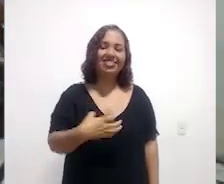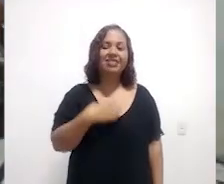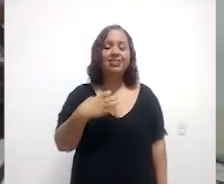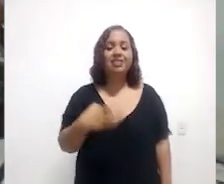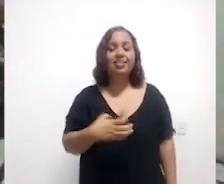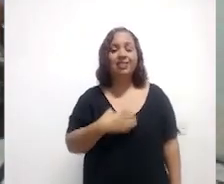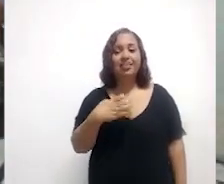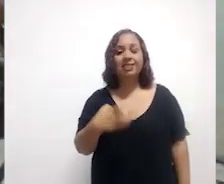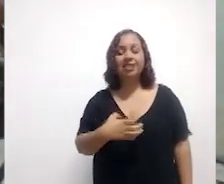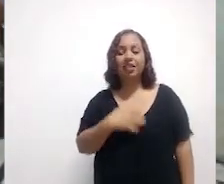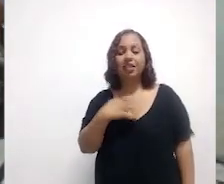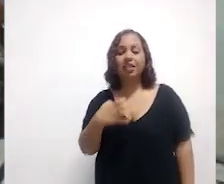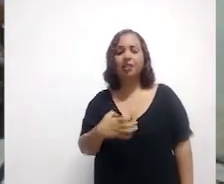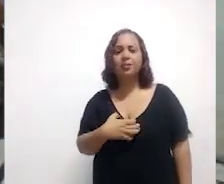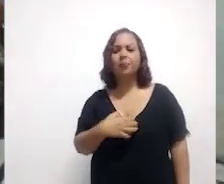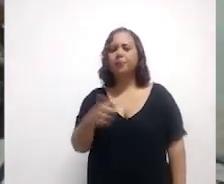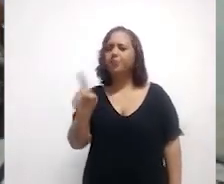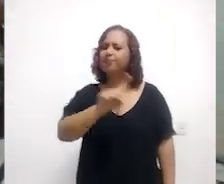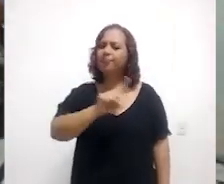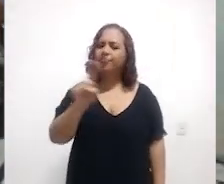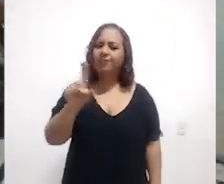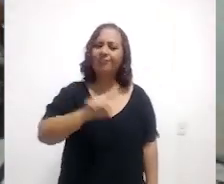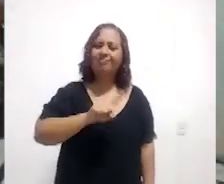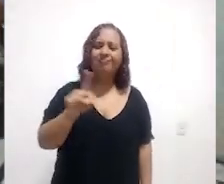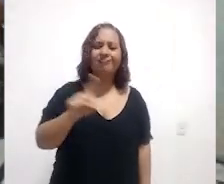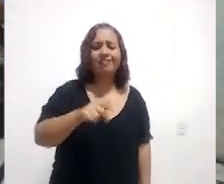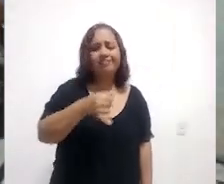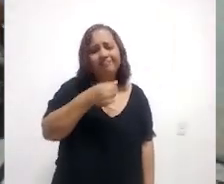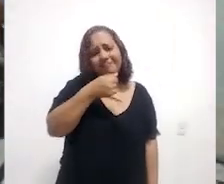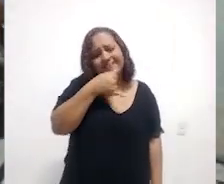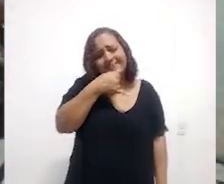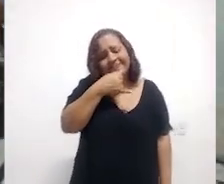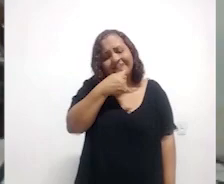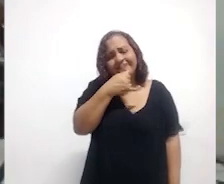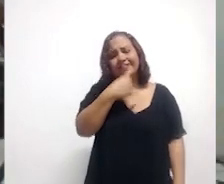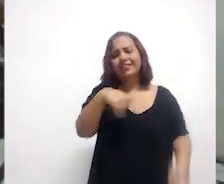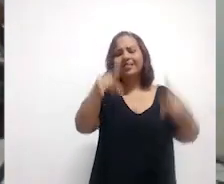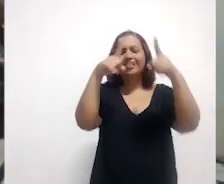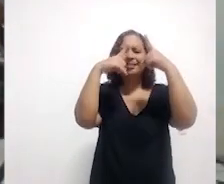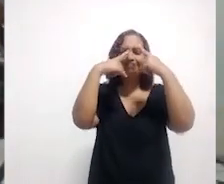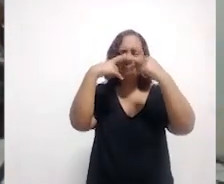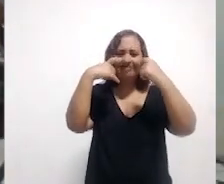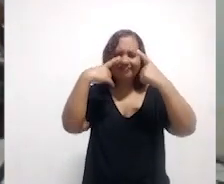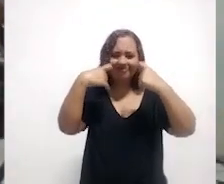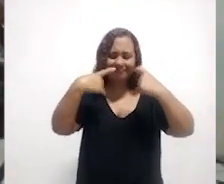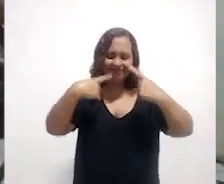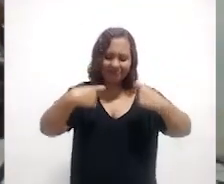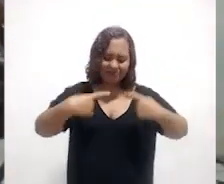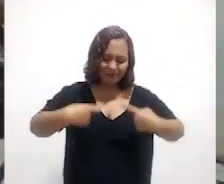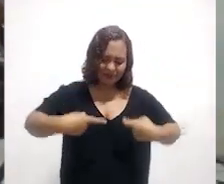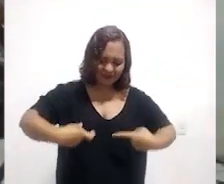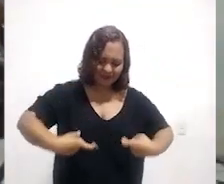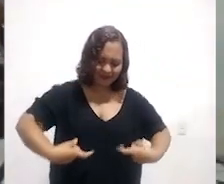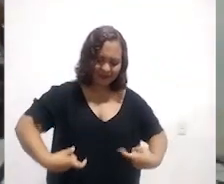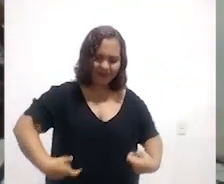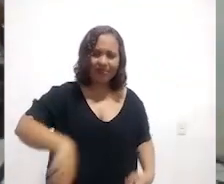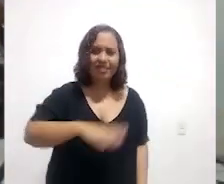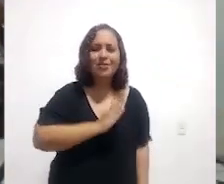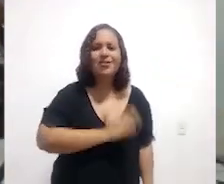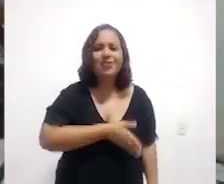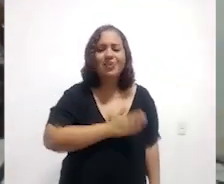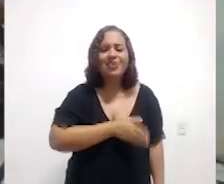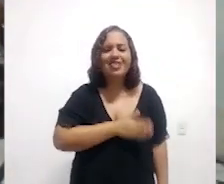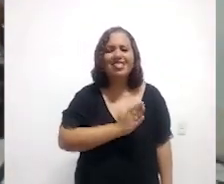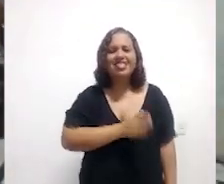Não se detenha se as lágrimas rolarem e as batidas do teu coração